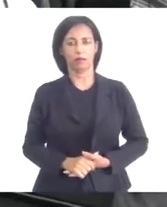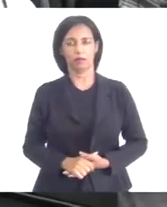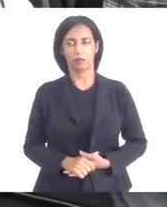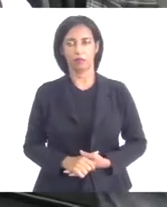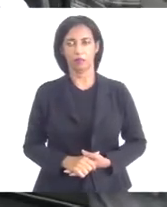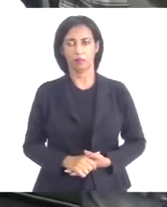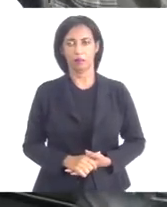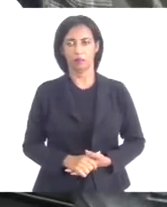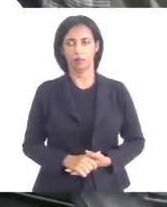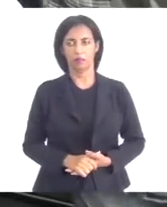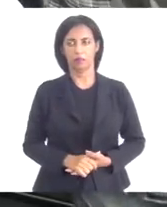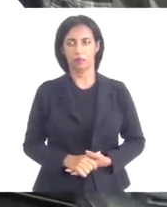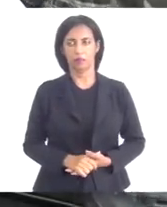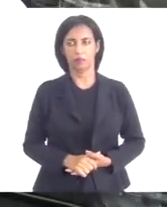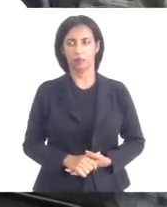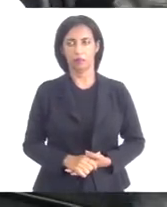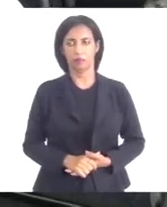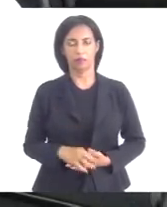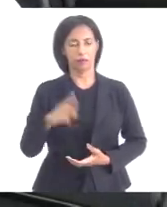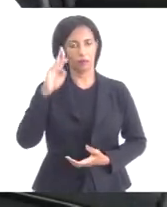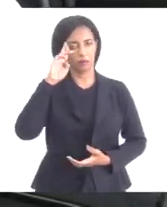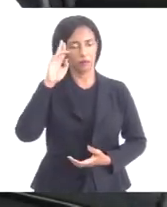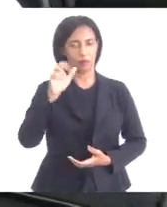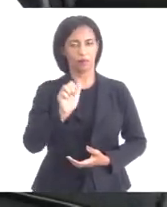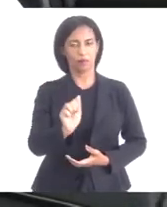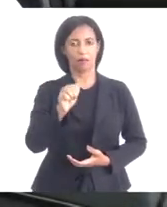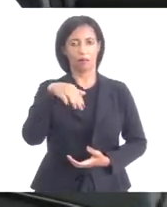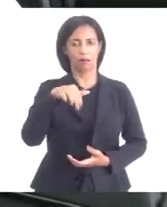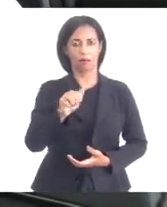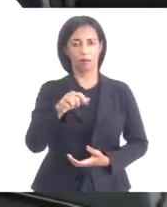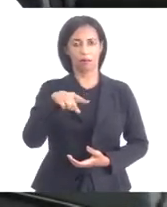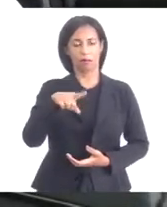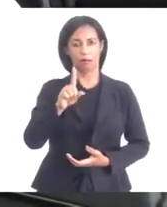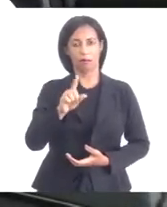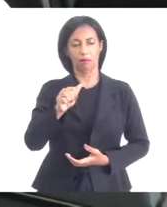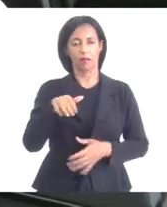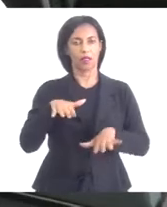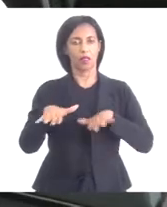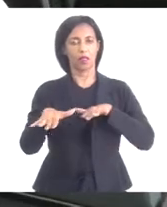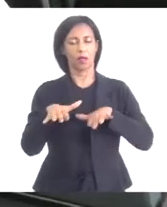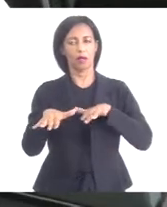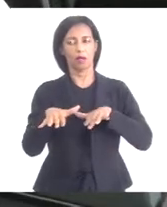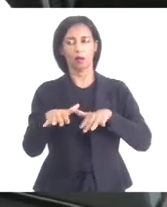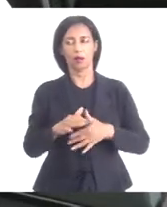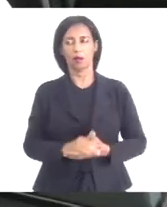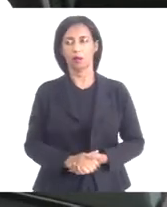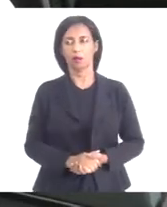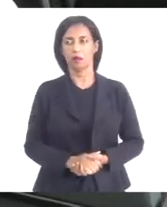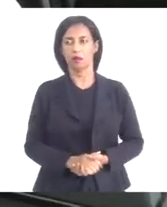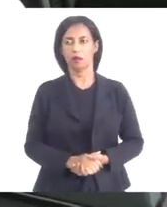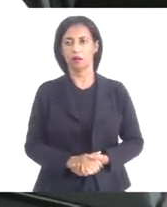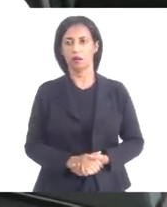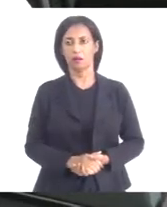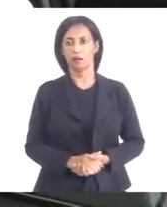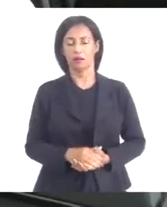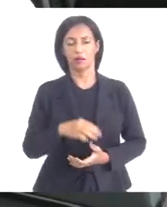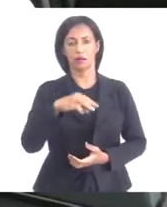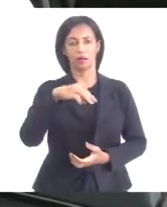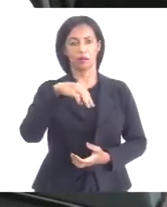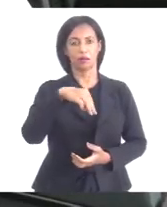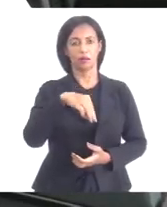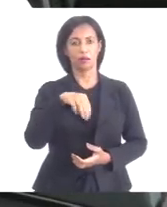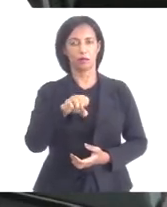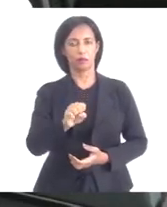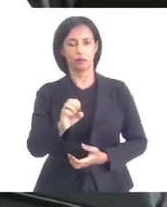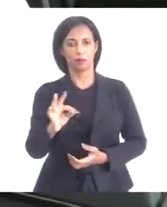E aí e a senhora Amanda Matheus do movimentos e do MST